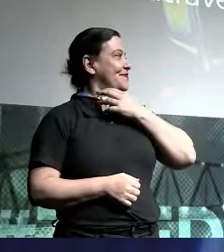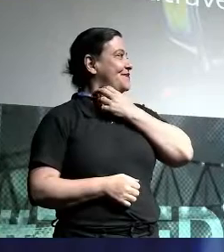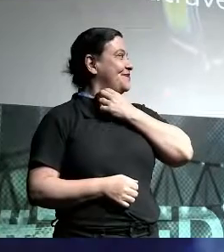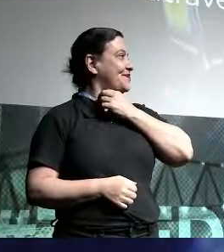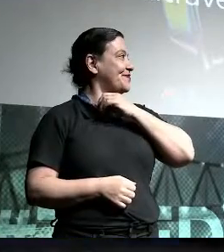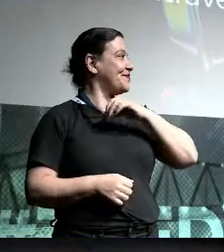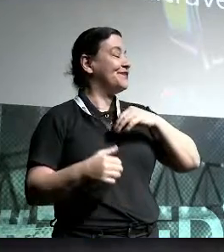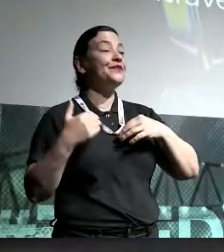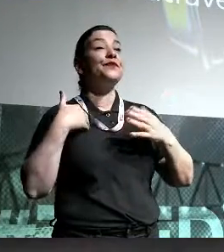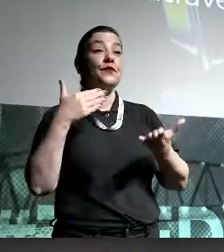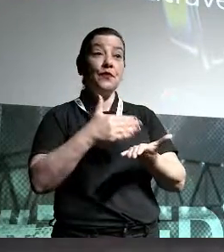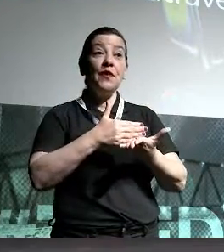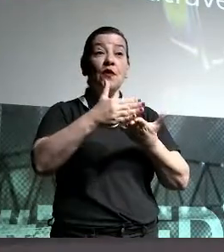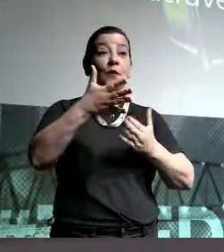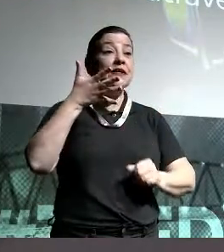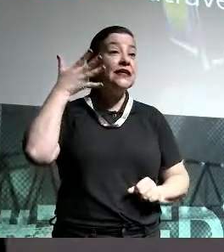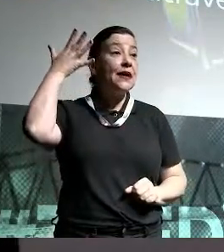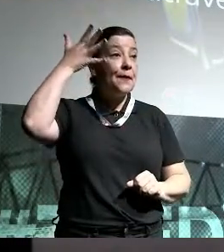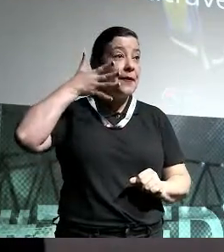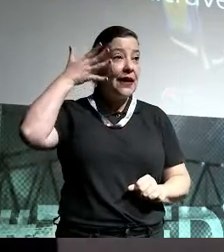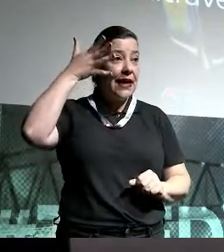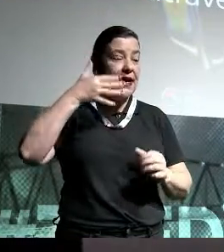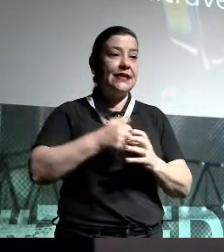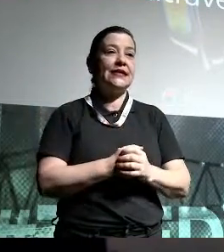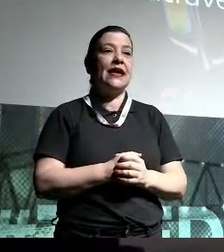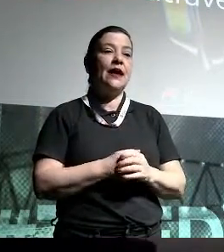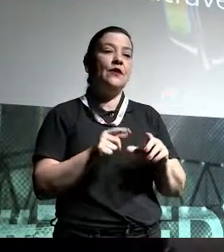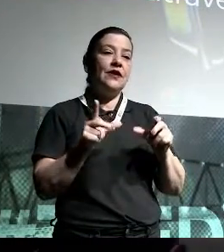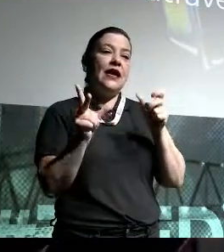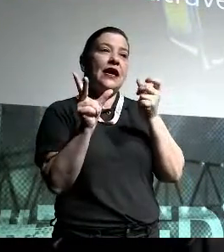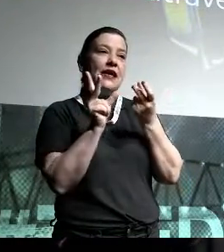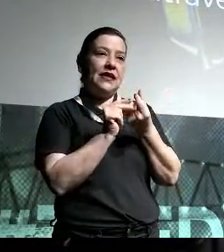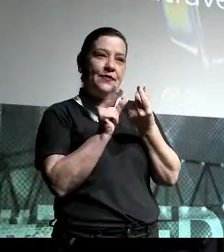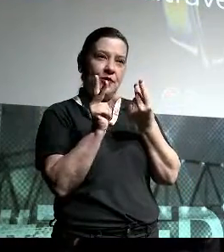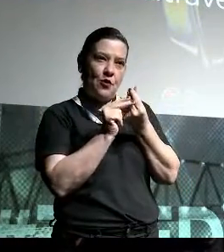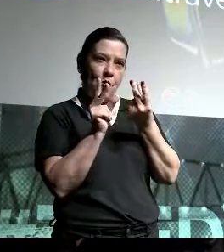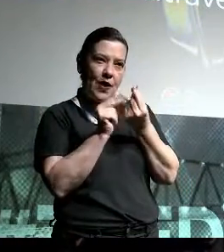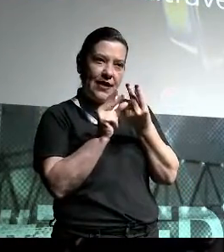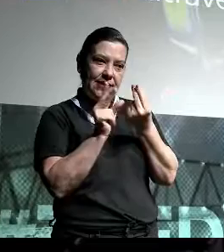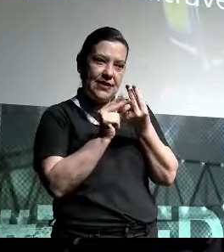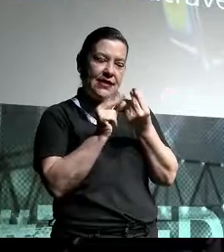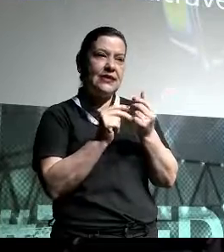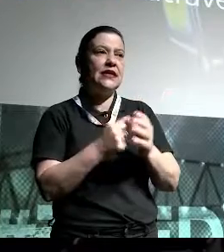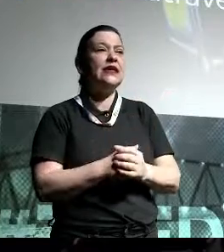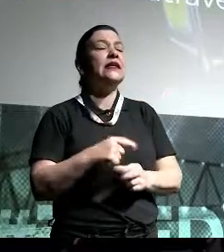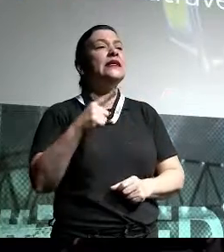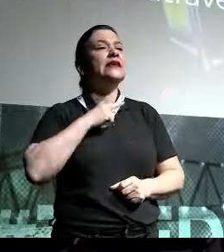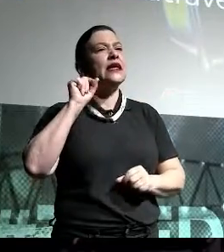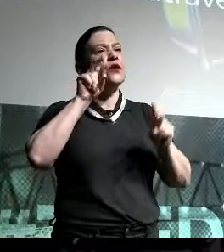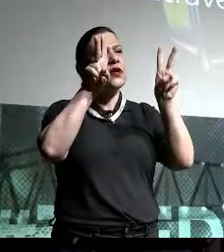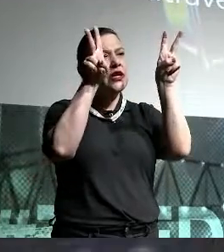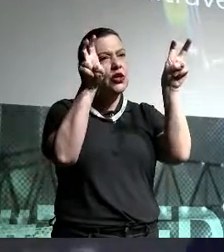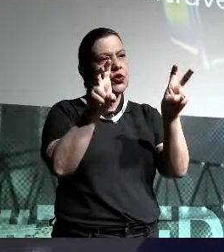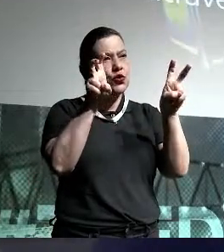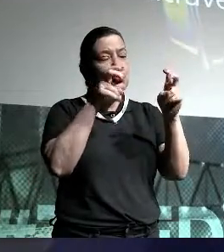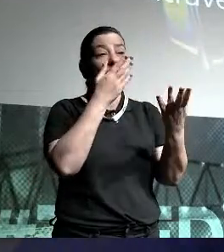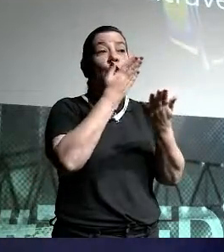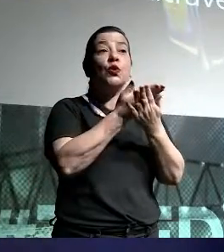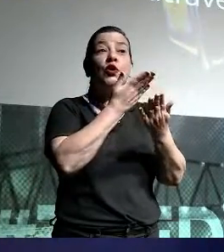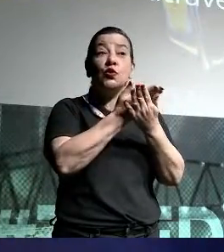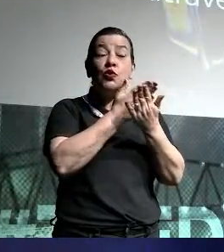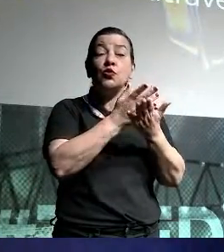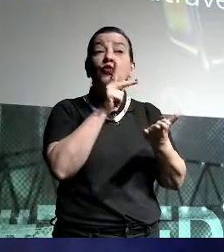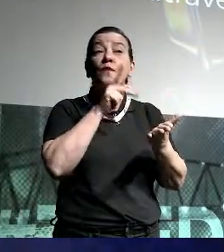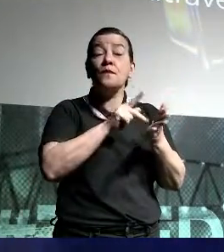eu vou começar. A minha palestra é Transferência de Criptomoedas através do Flutter. Tem um subtítulo nela que é um estudo de caso,